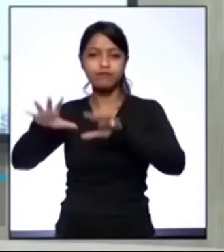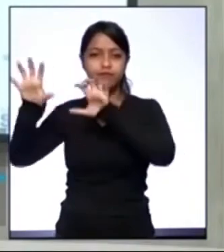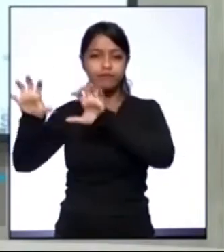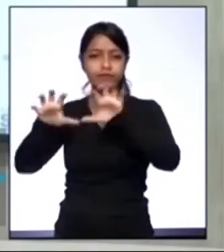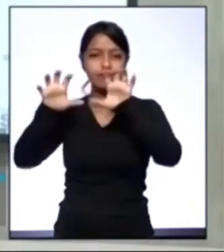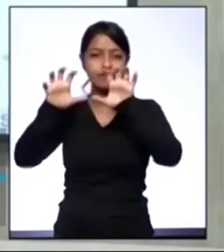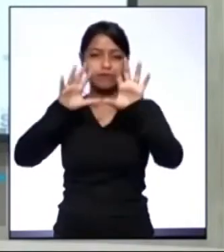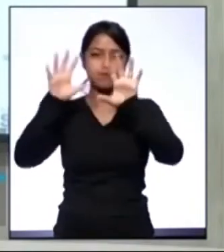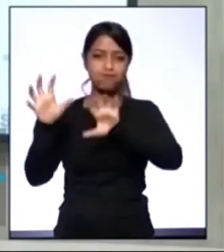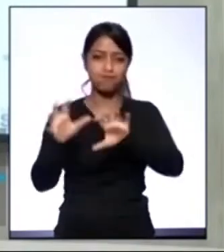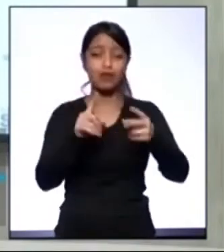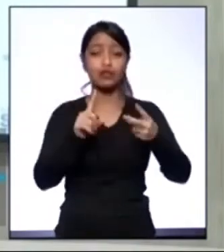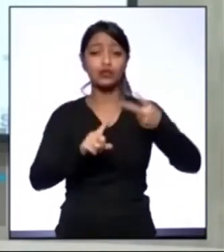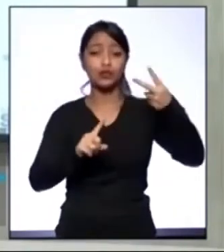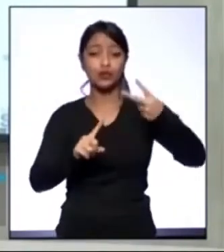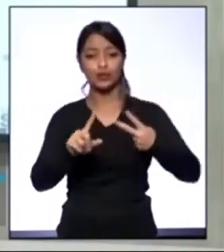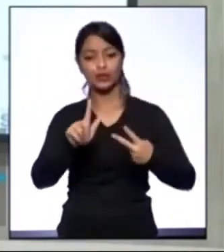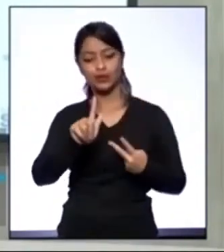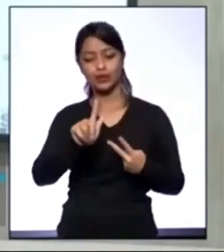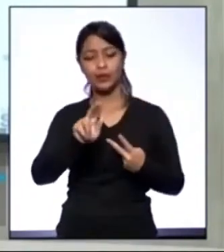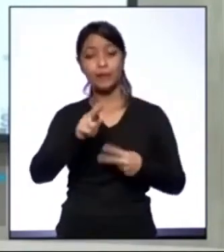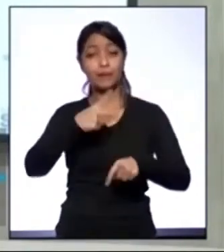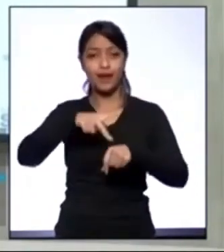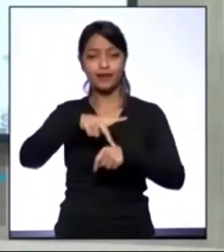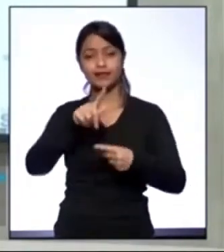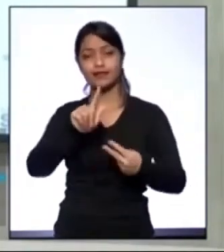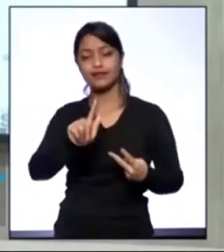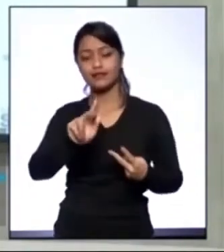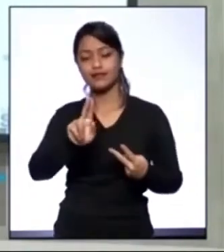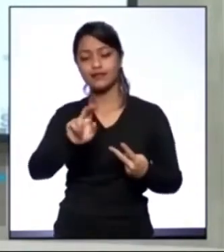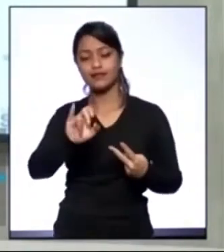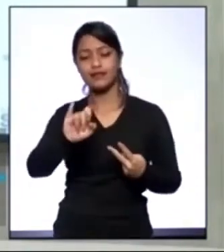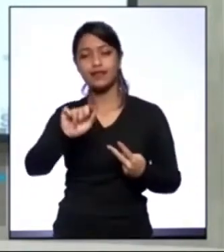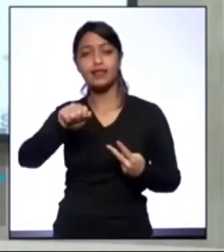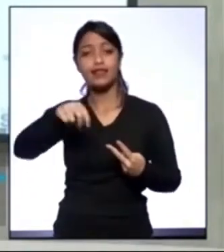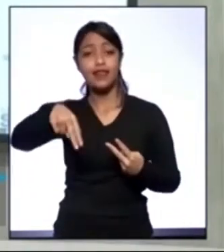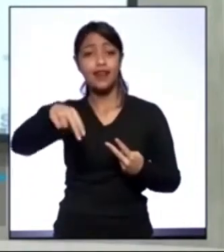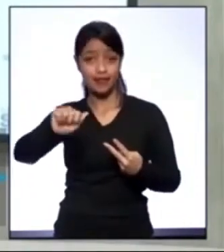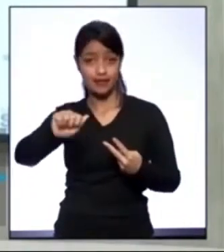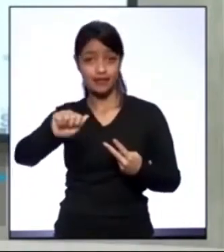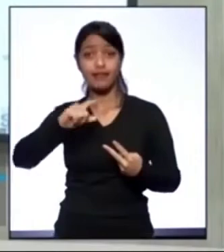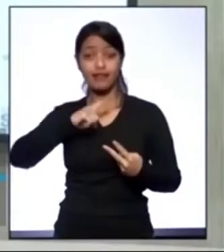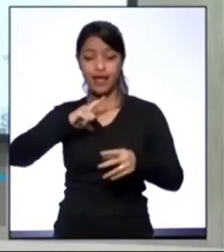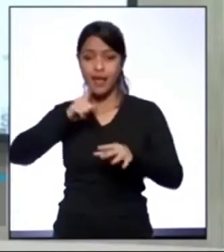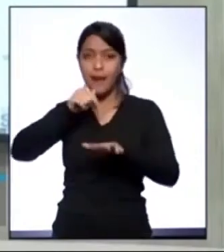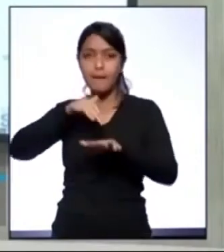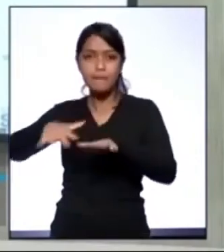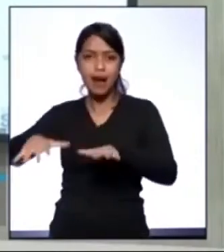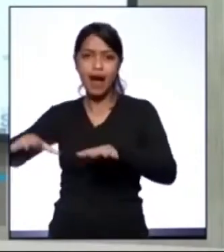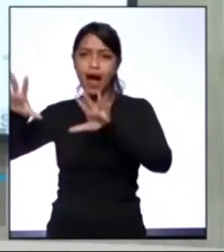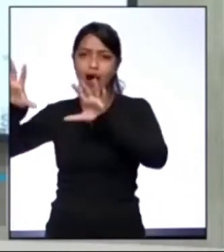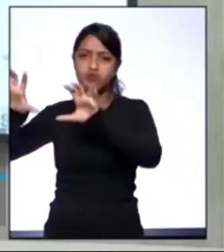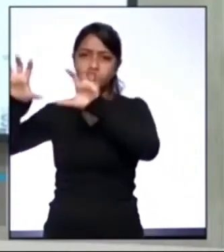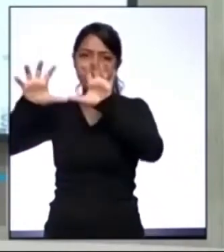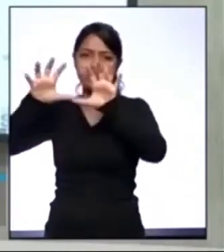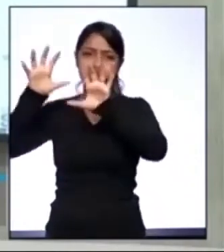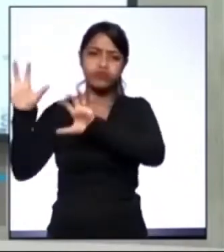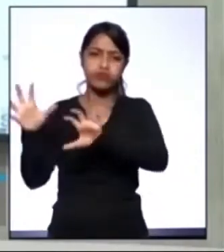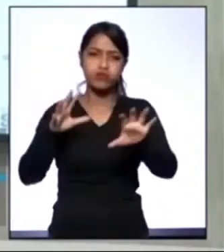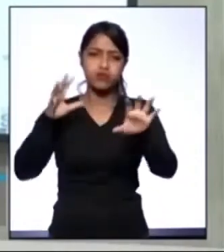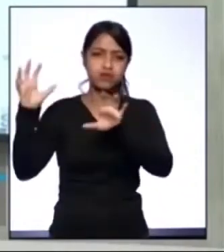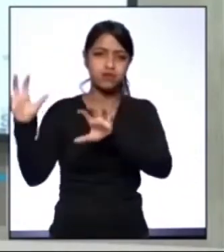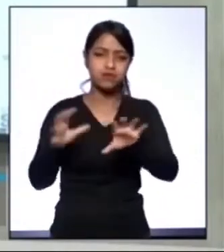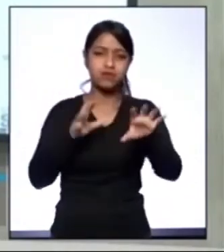a corrente das Guianas, que tangencia a parte, vamos dizer assim, né, tangencia a parte setentrional do